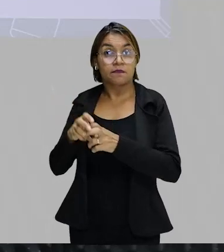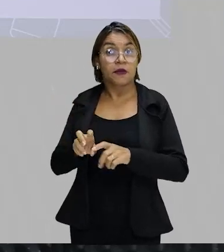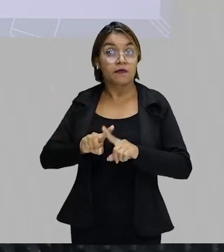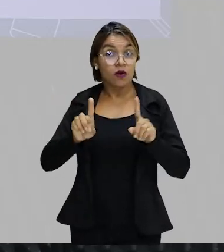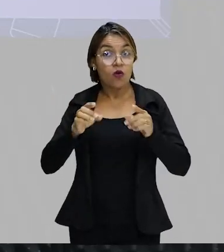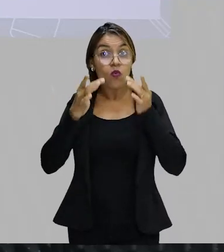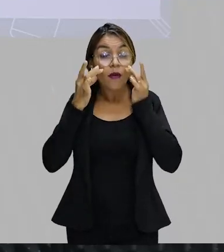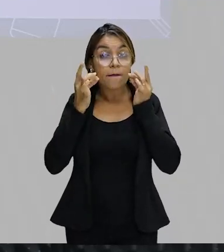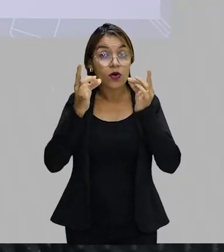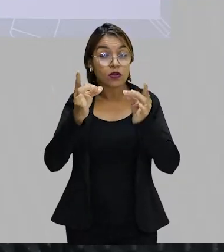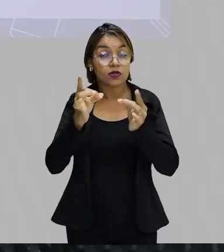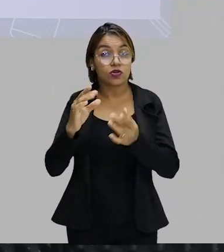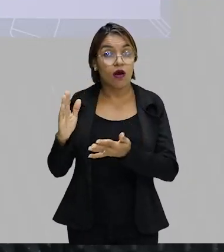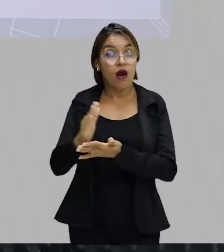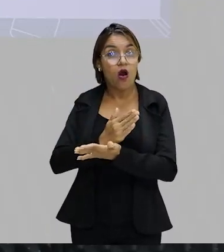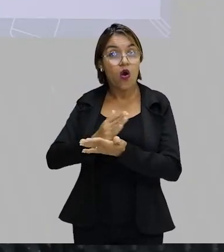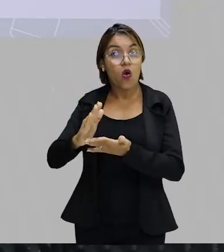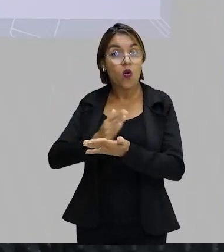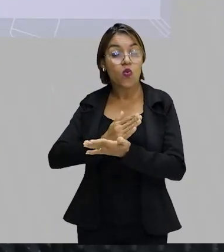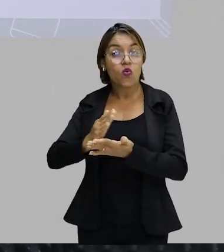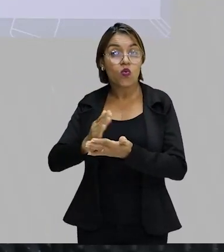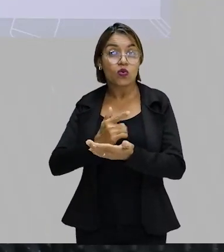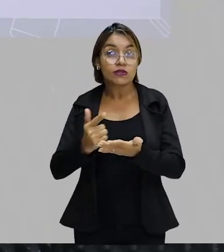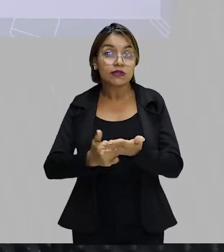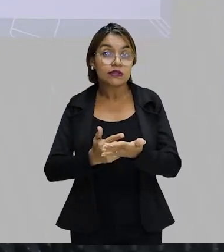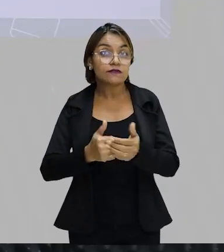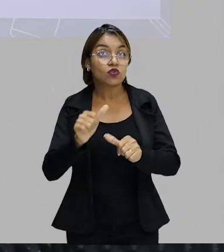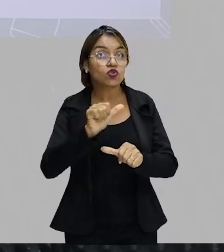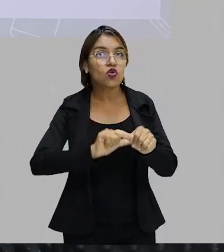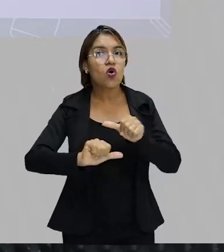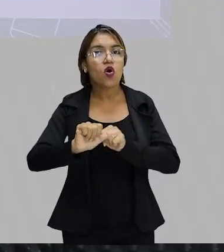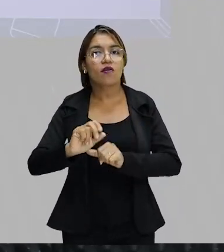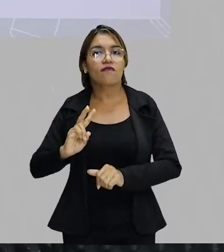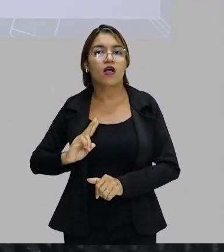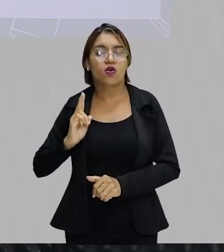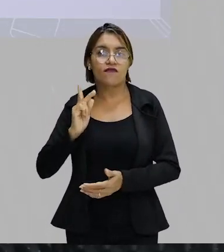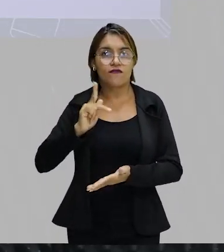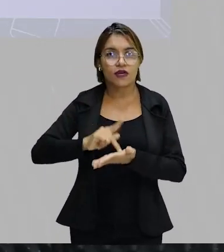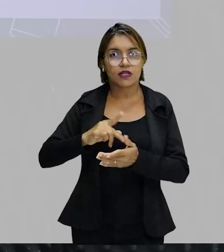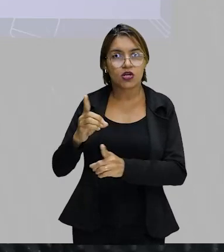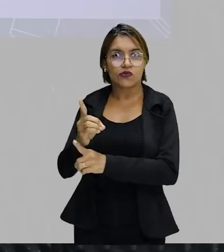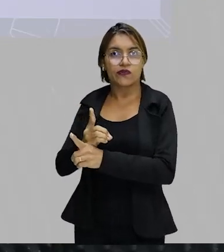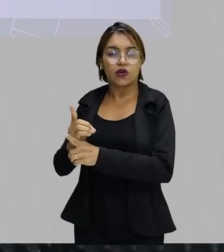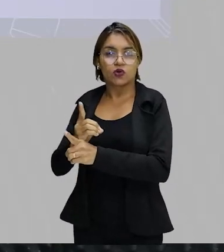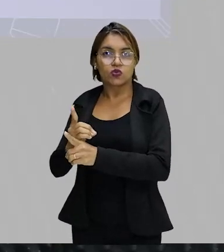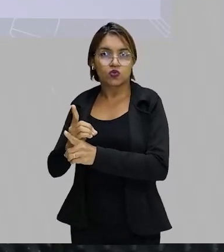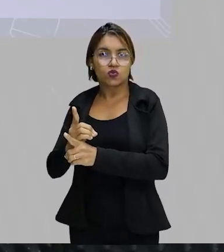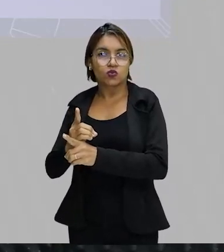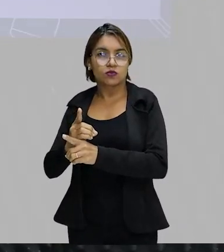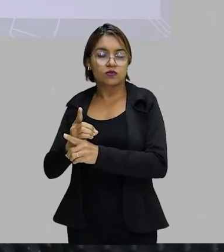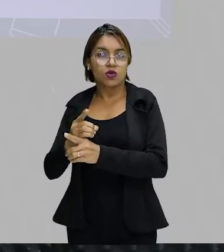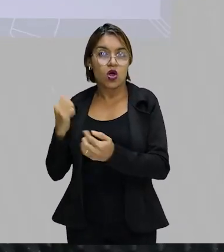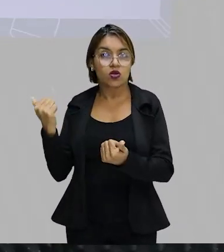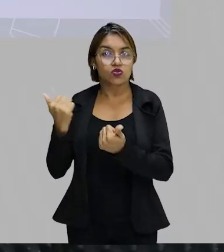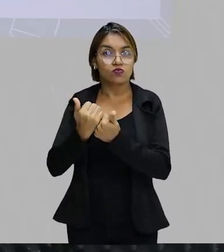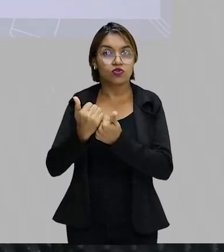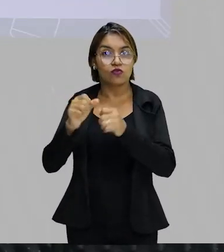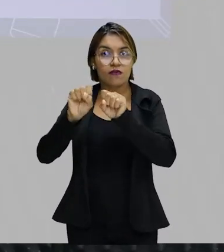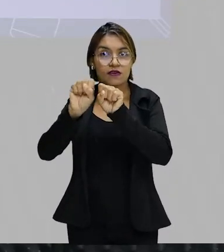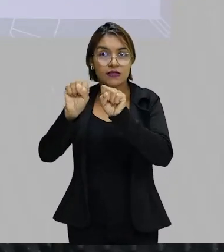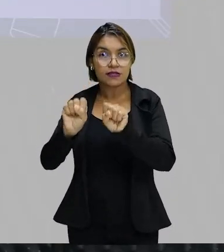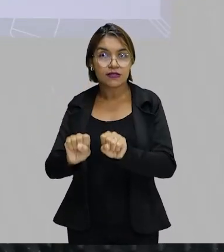vocês. Alguns trocam esses valores, verdadeiro e falso, pelo sistema binário 0